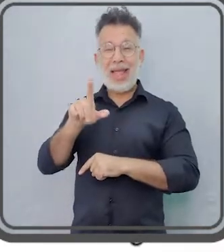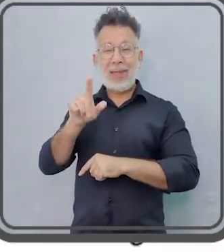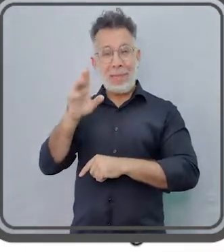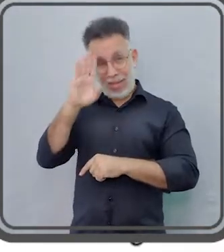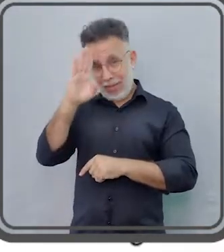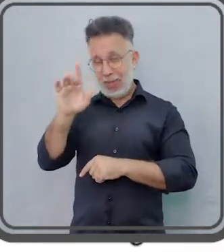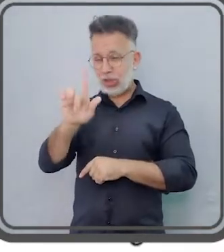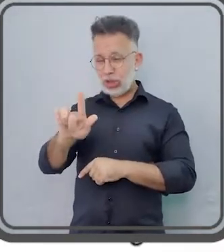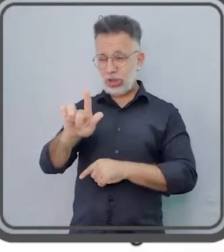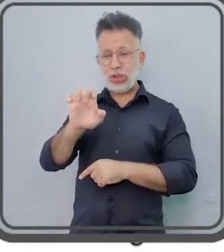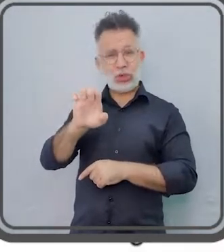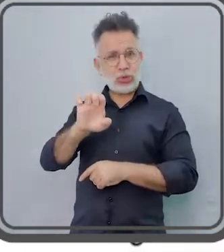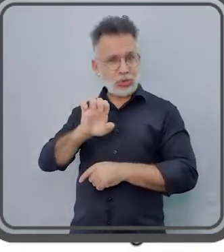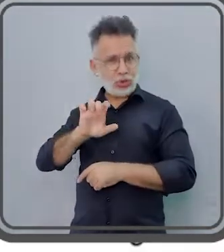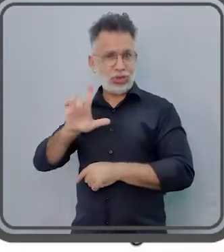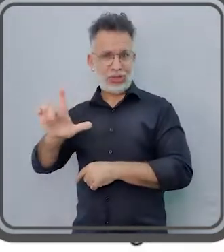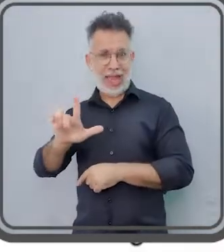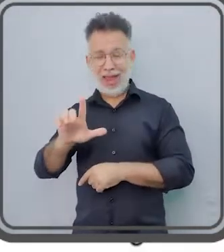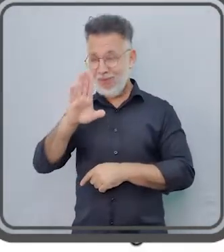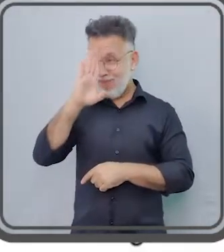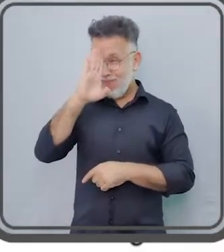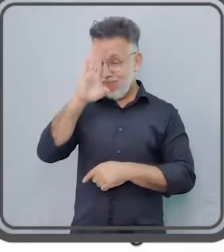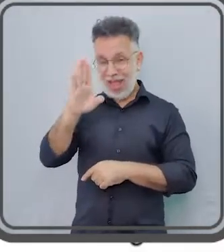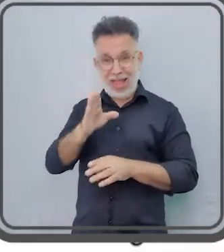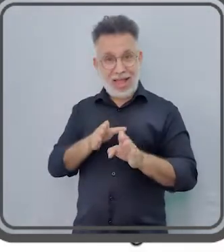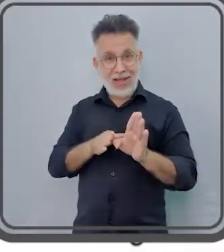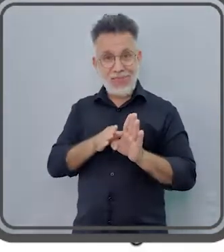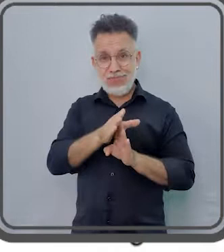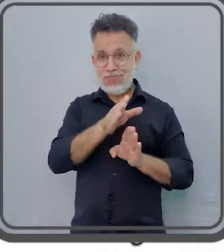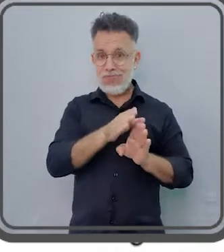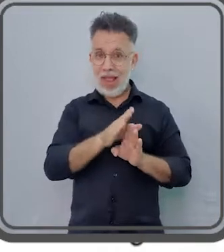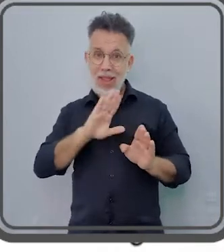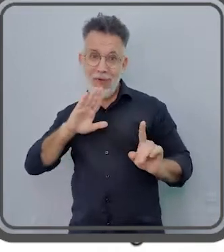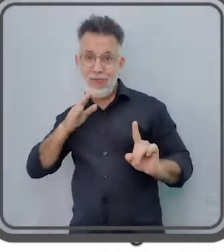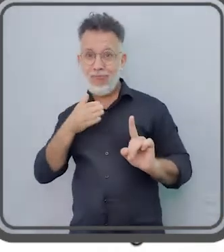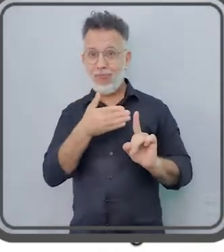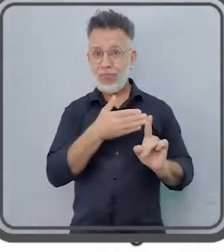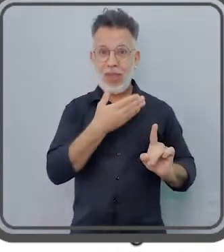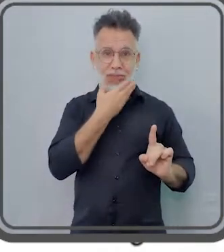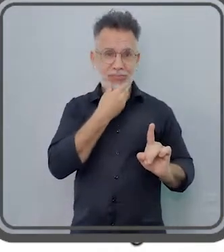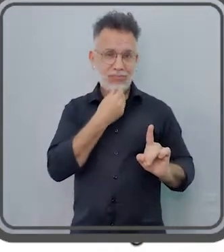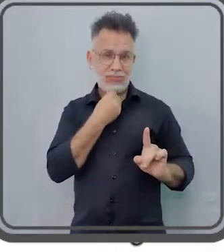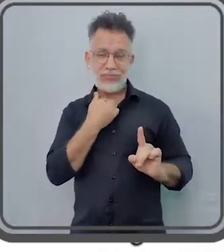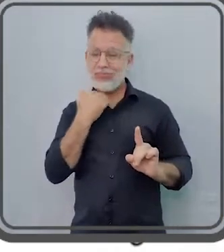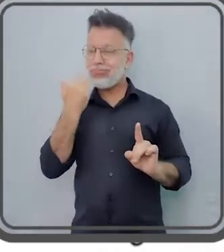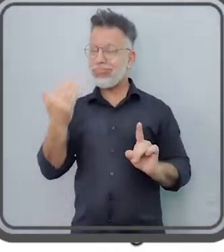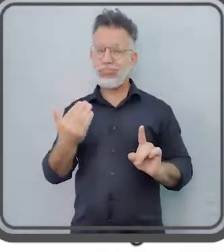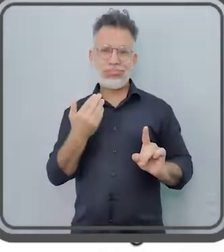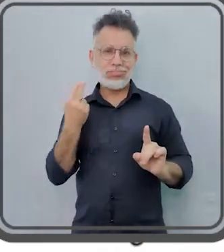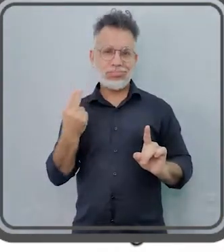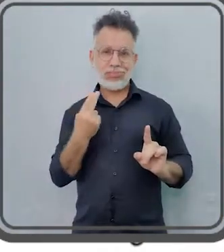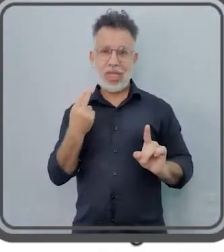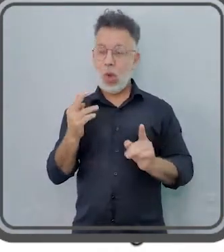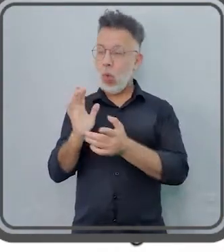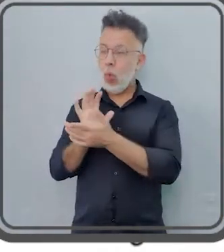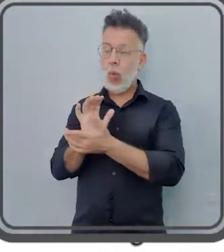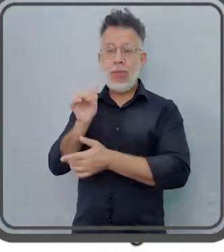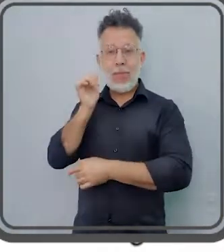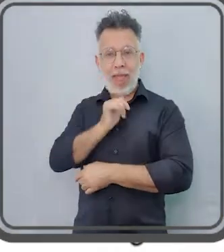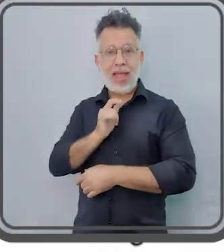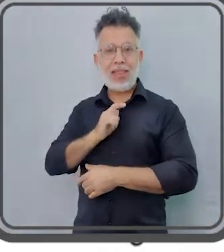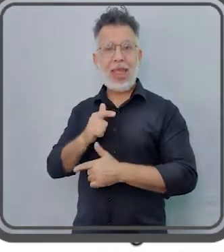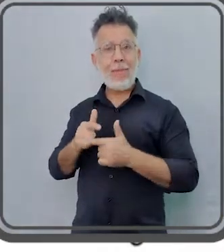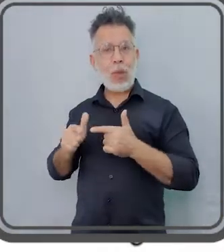que é um dos nossos produtos, eles estão muito orientados para a experiência masculina, eles não consideram que tem um grupo de mulheres que